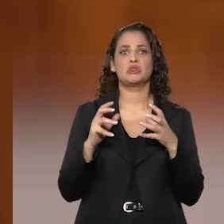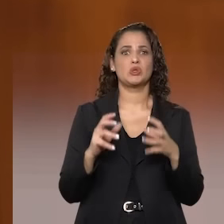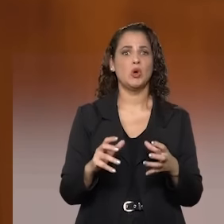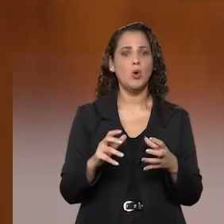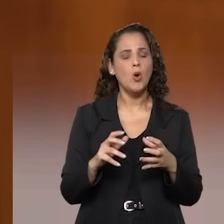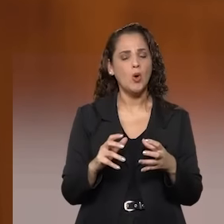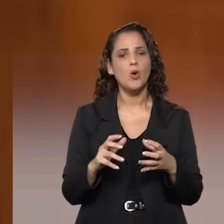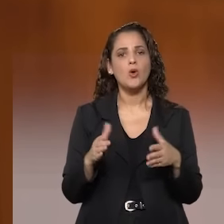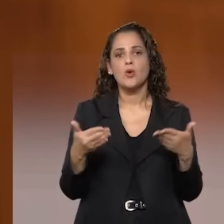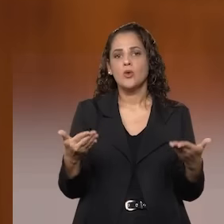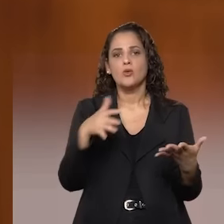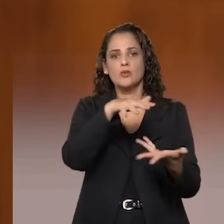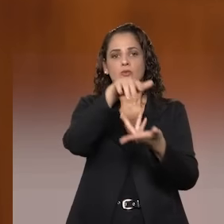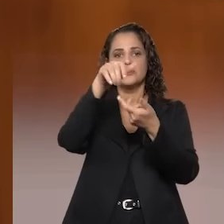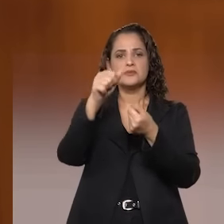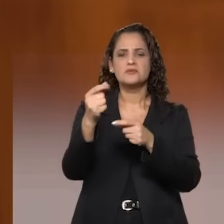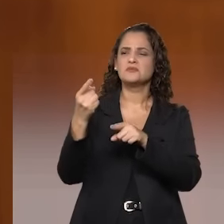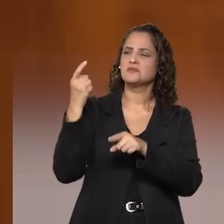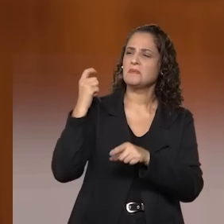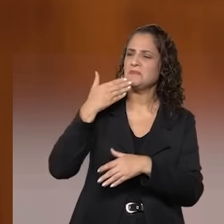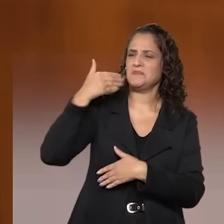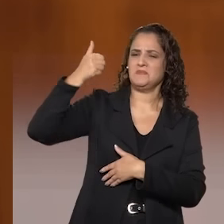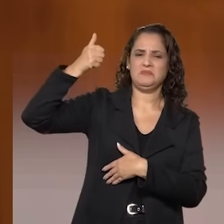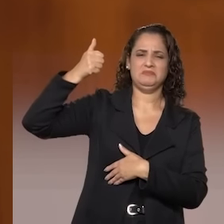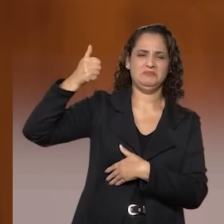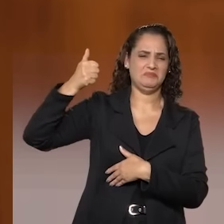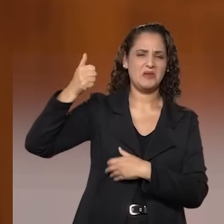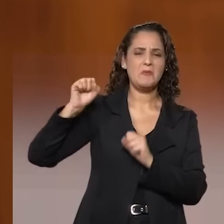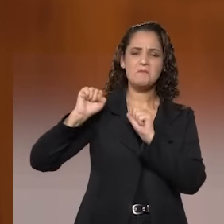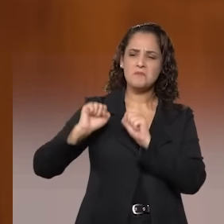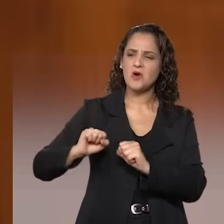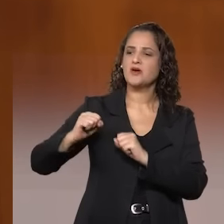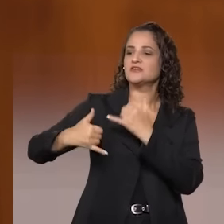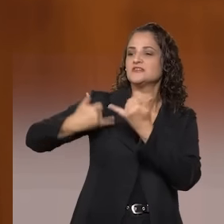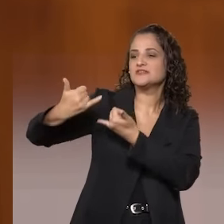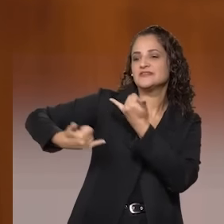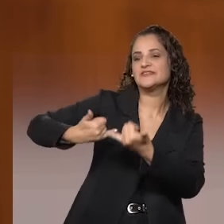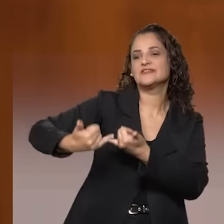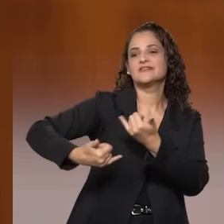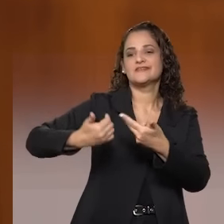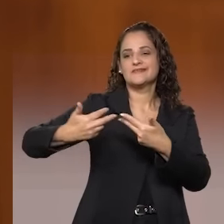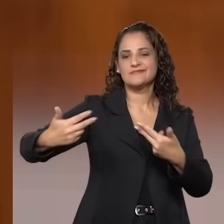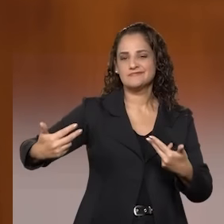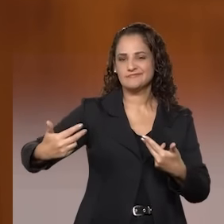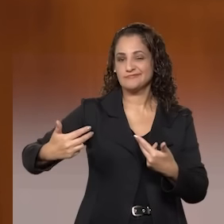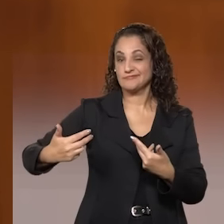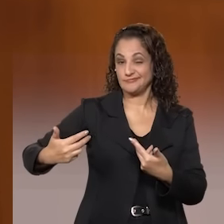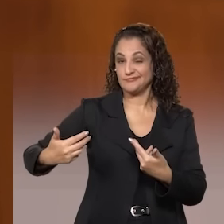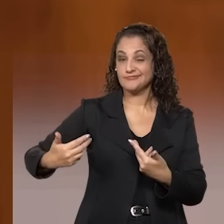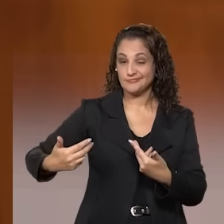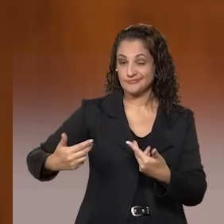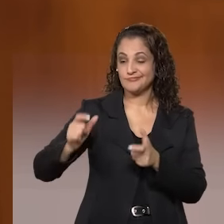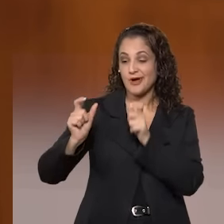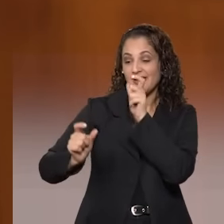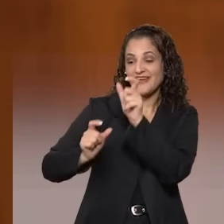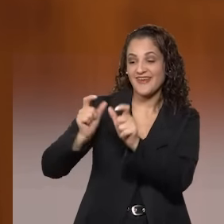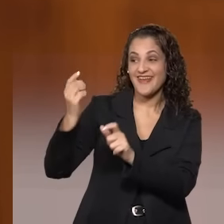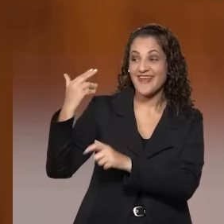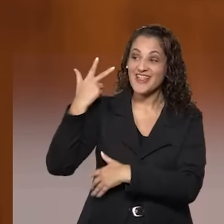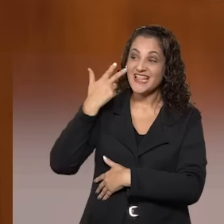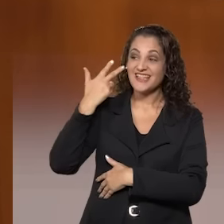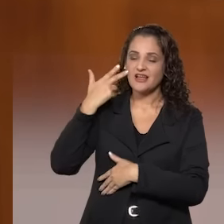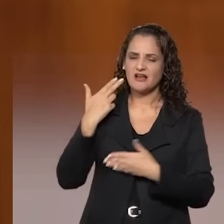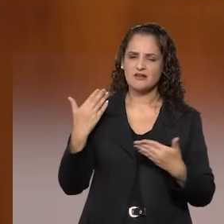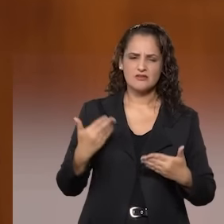podíamos fazer as brincadeirinhas etc né Não esse mundo não tá ficando chato esse mundo tá ficando justo porque as